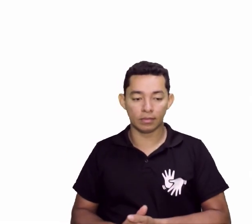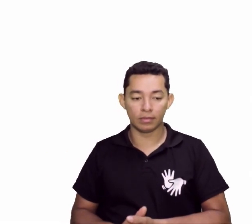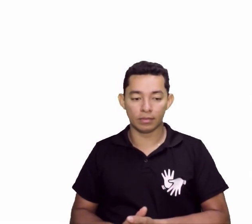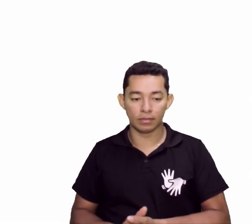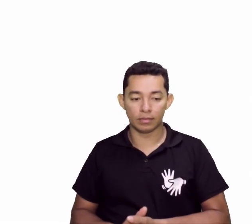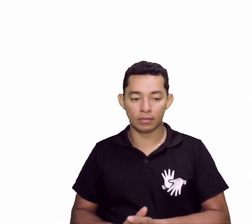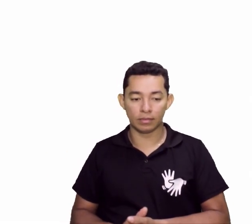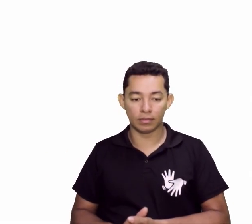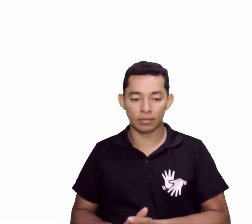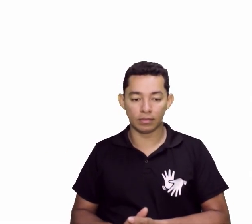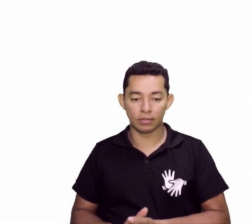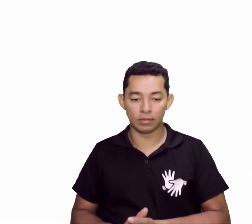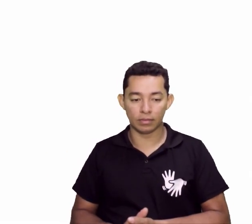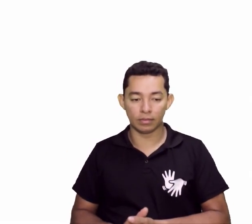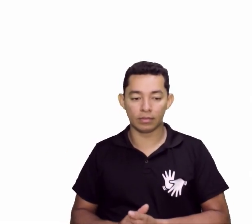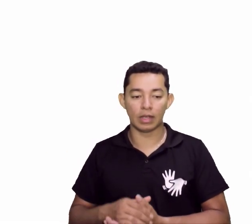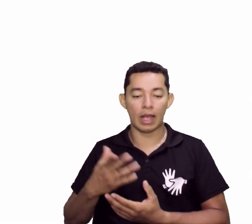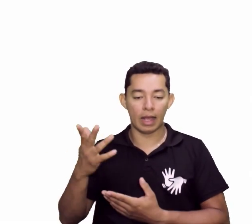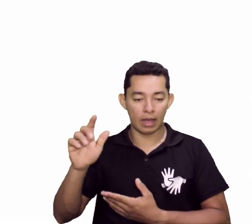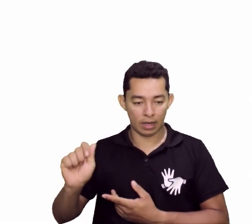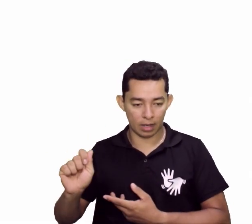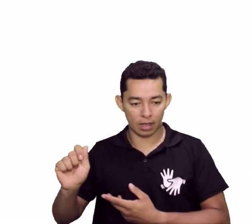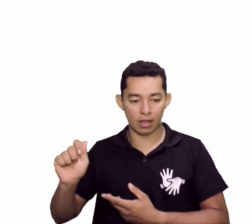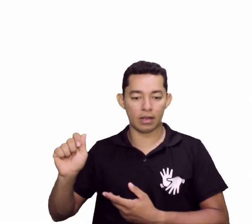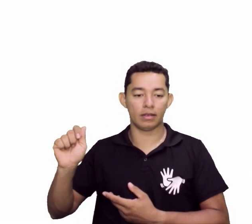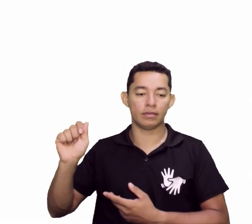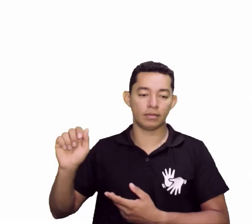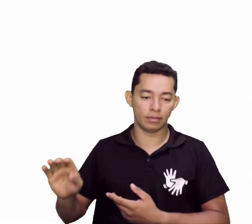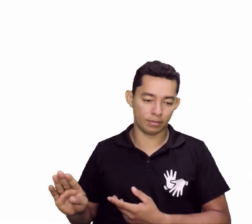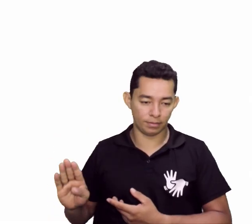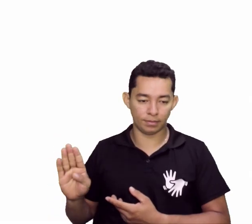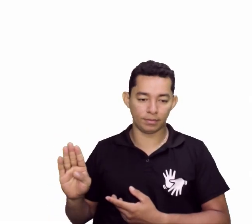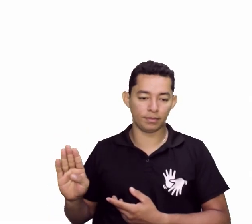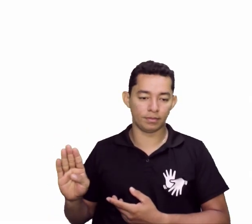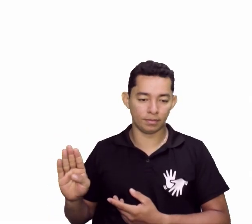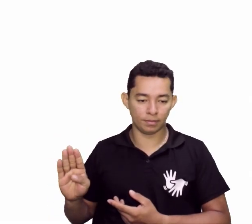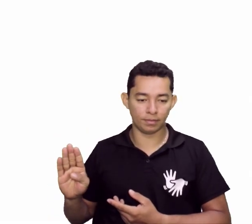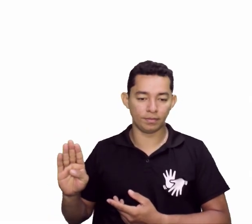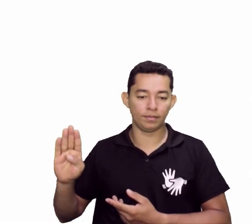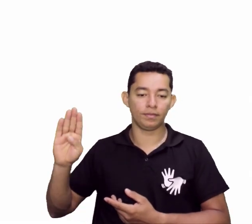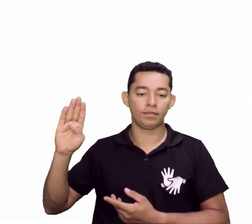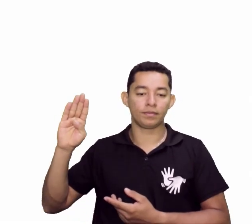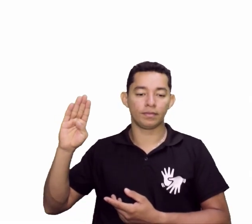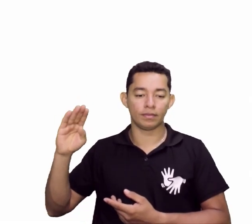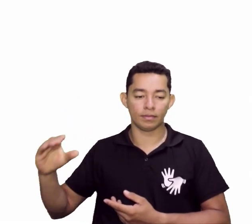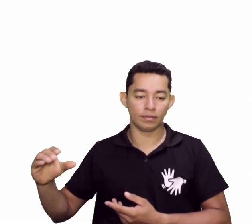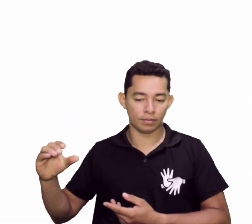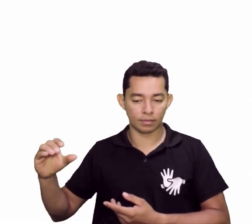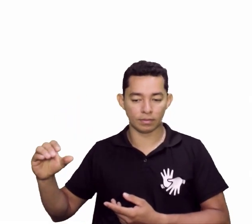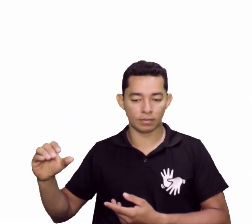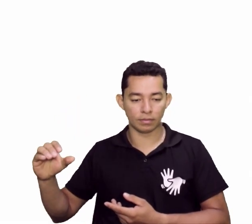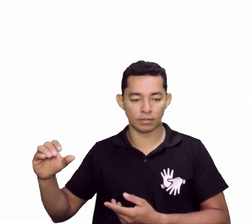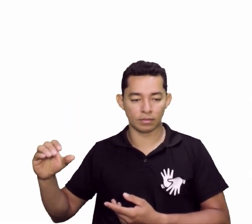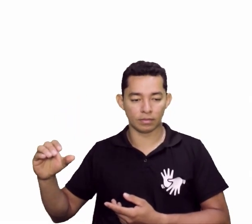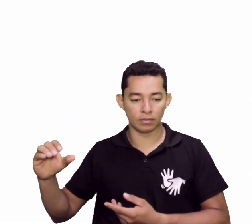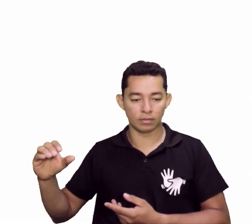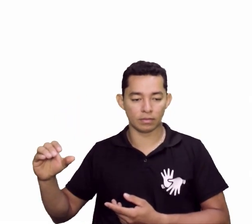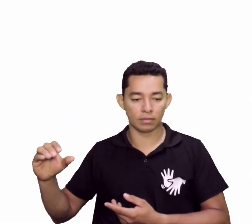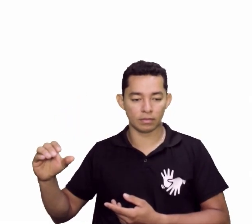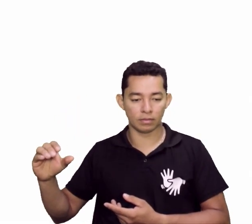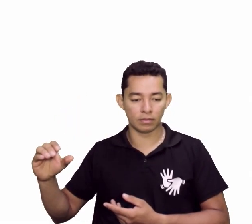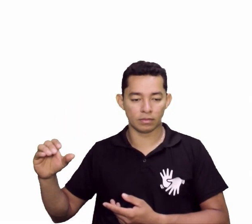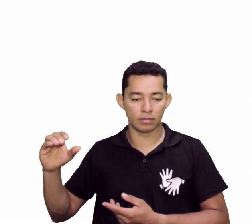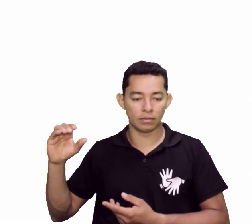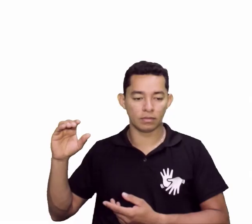ver se é uma descrição dramática da guerra, inclinação ao retrato nacionalista, estilização